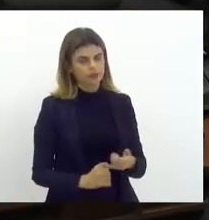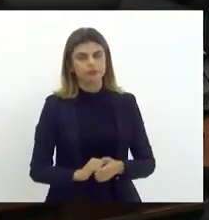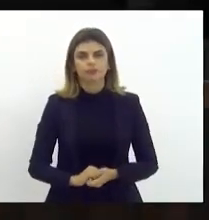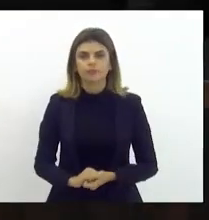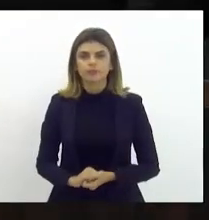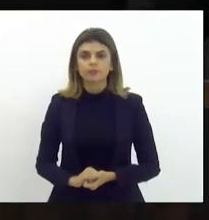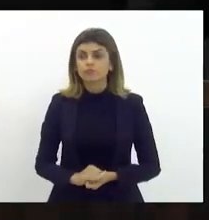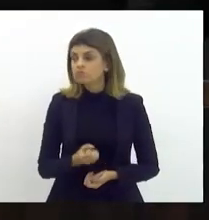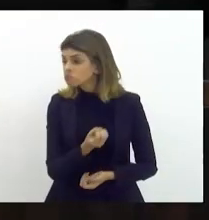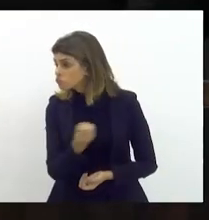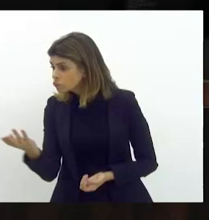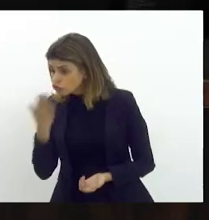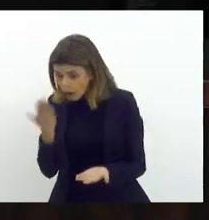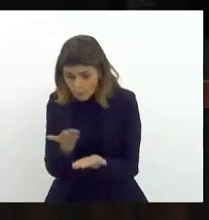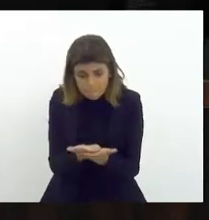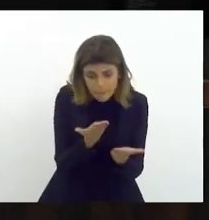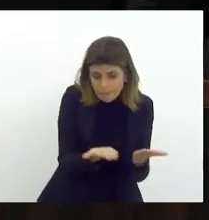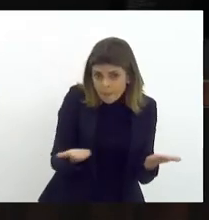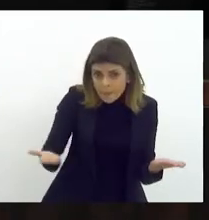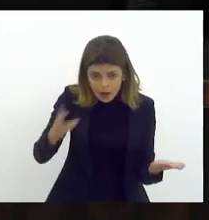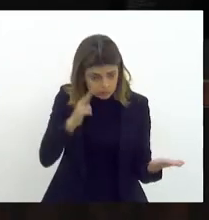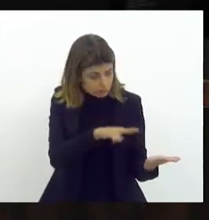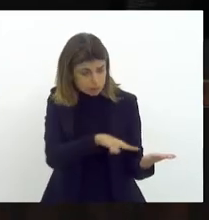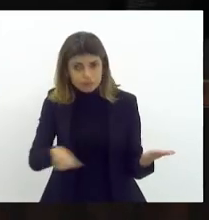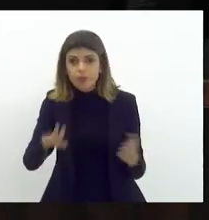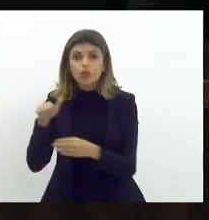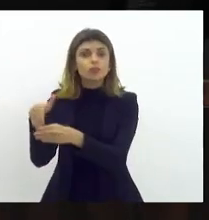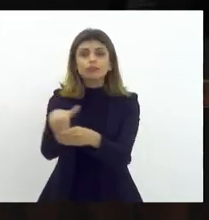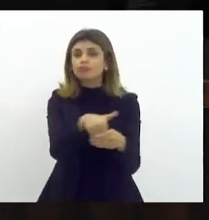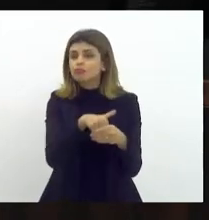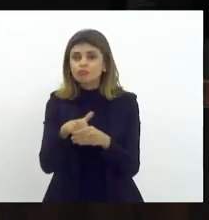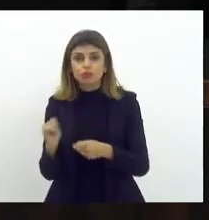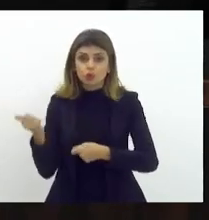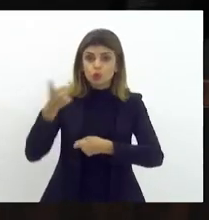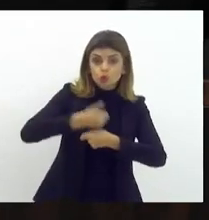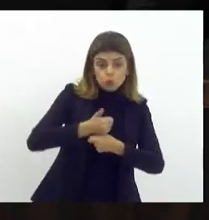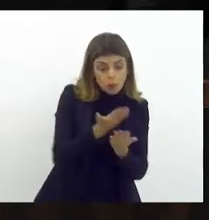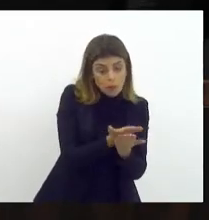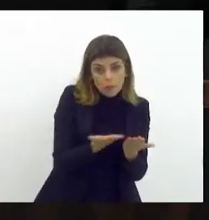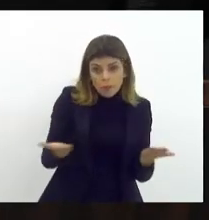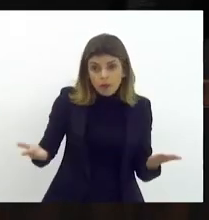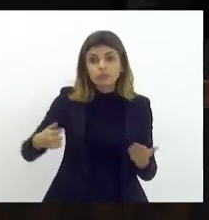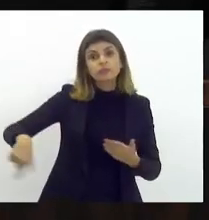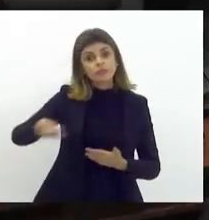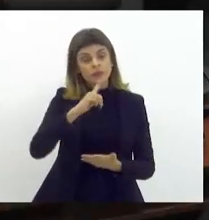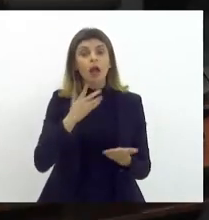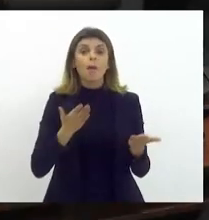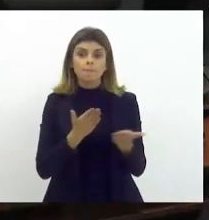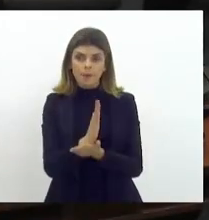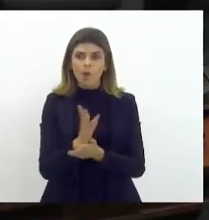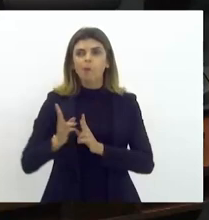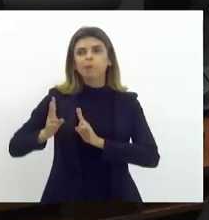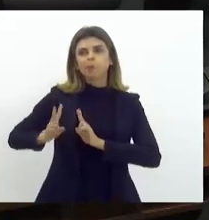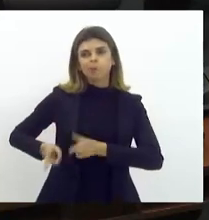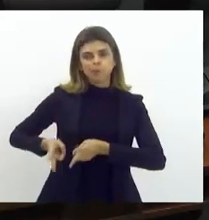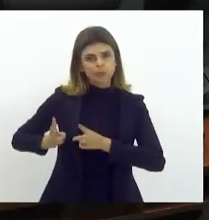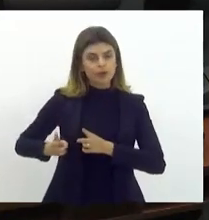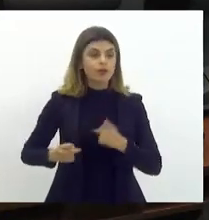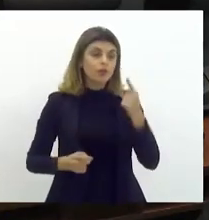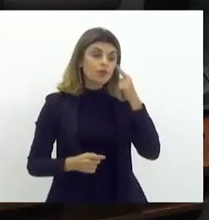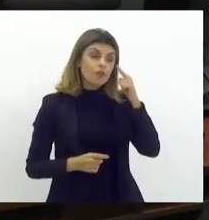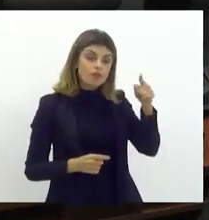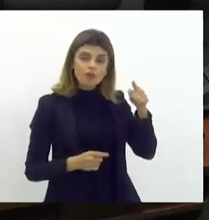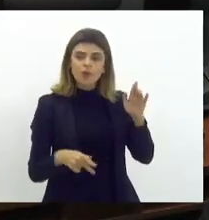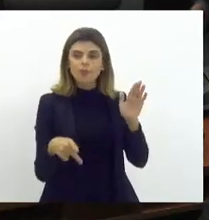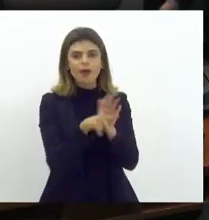vamos pareceres emitidos em votação substitutivo senhores que aprovam permaneço Como estão